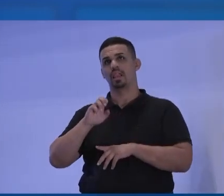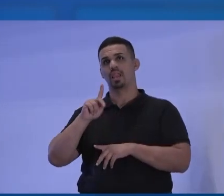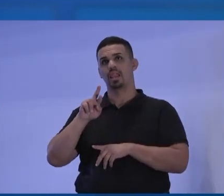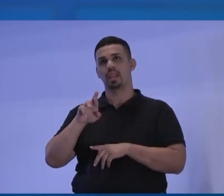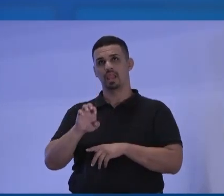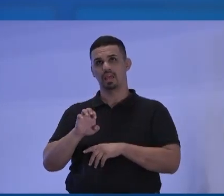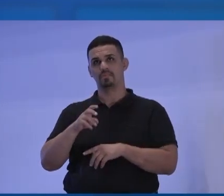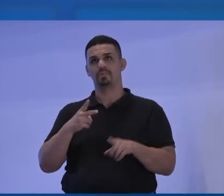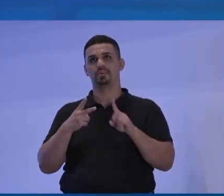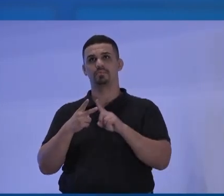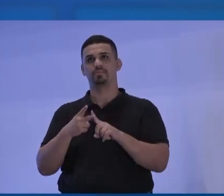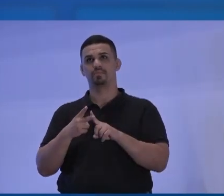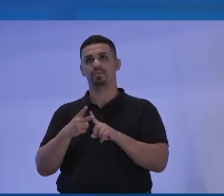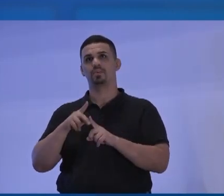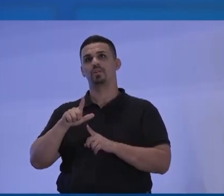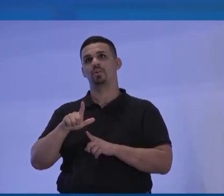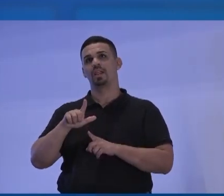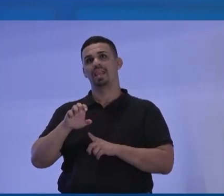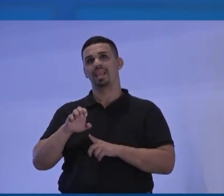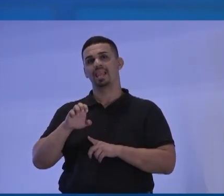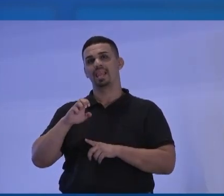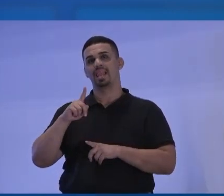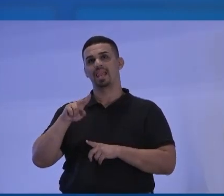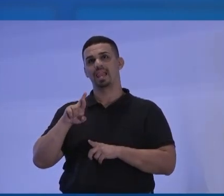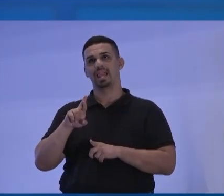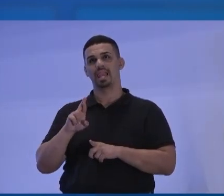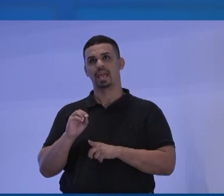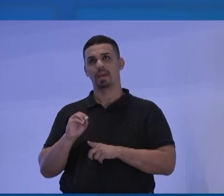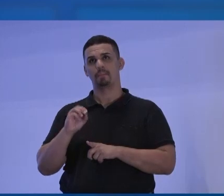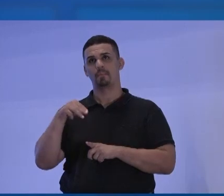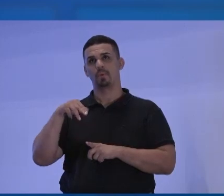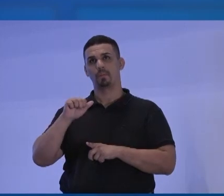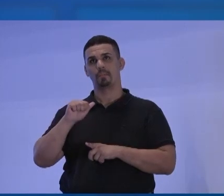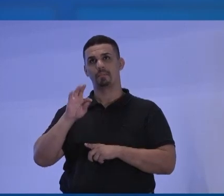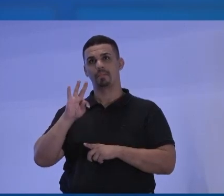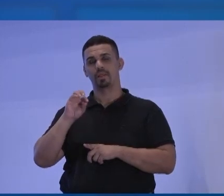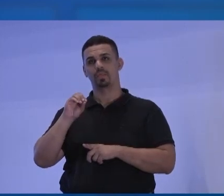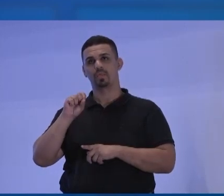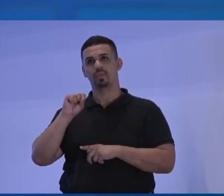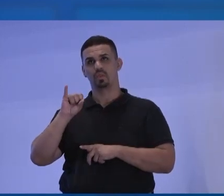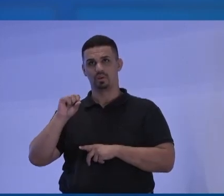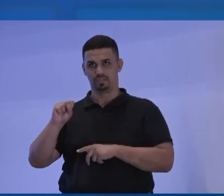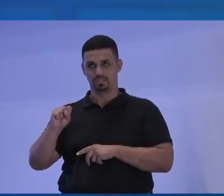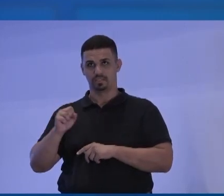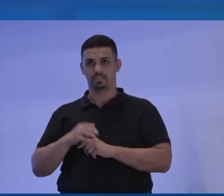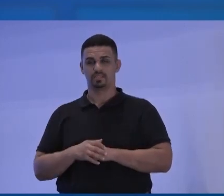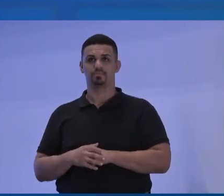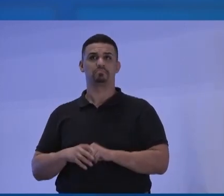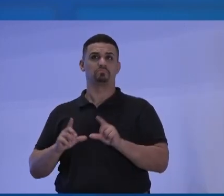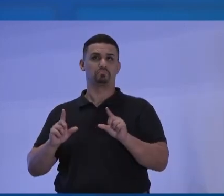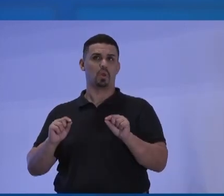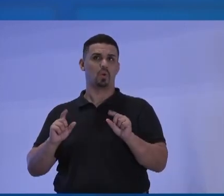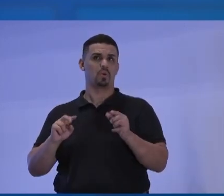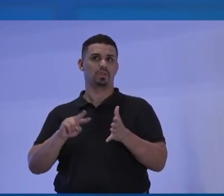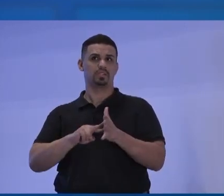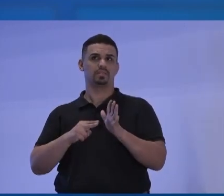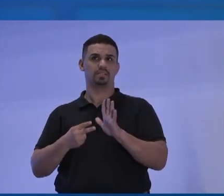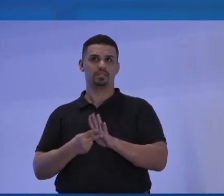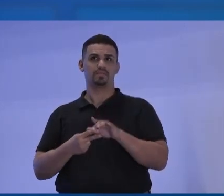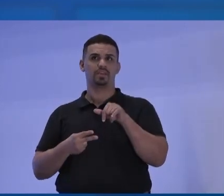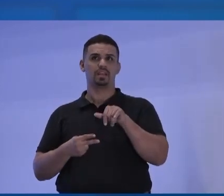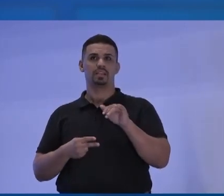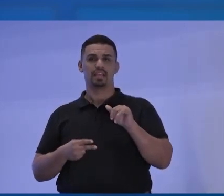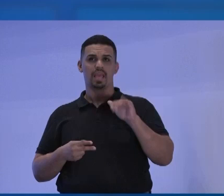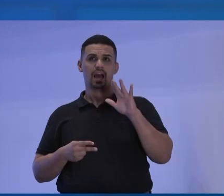Lepromatosis. E ela tem uma alta infectividade, porém uma baixa patogenicidade. O que quer dizer isso? Ela